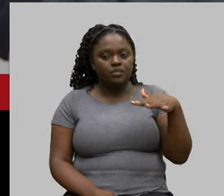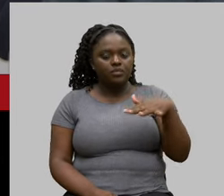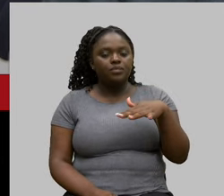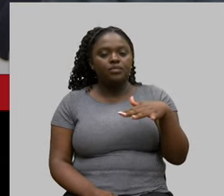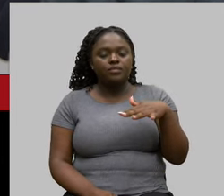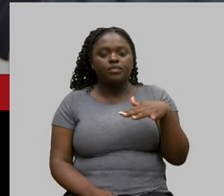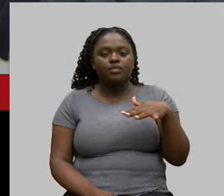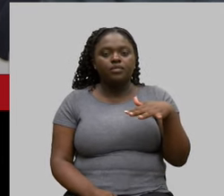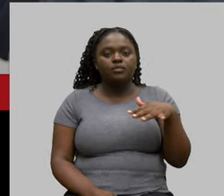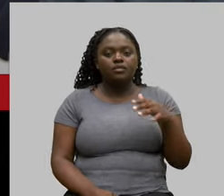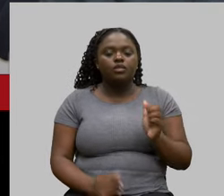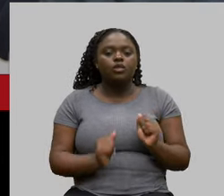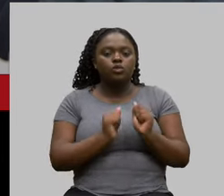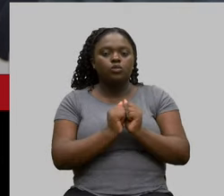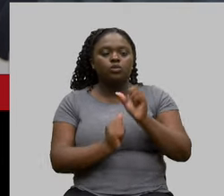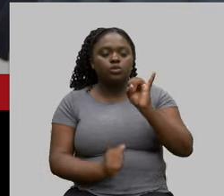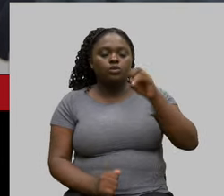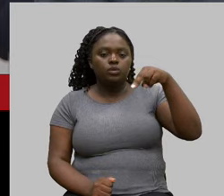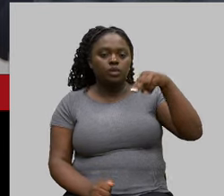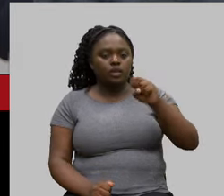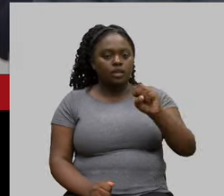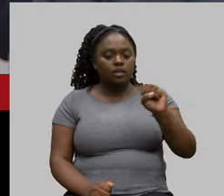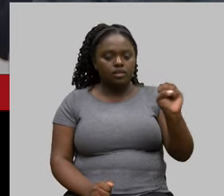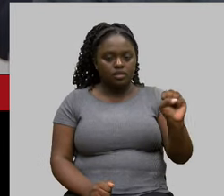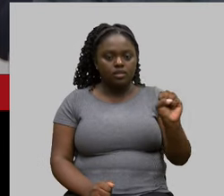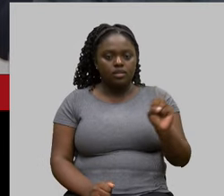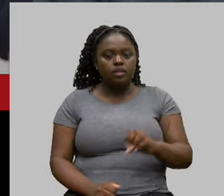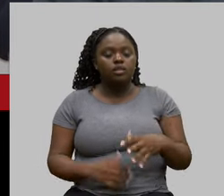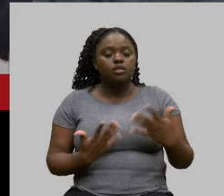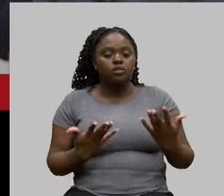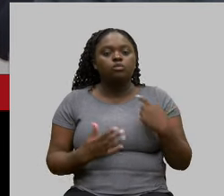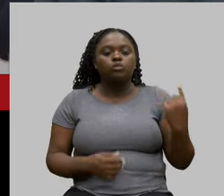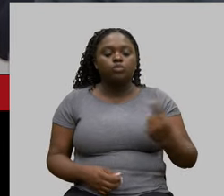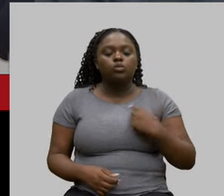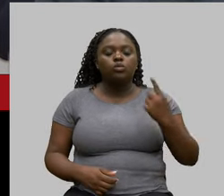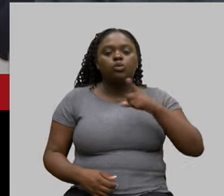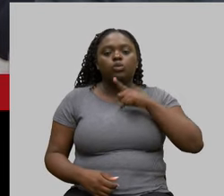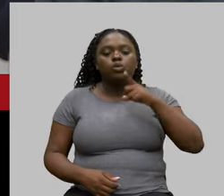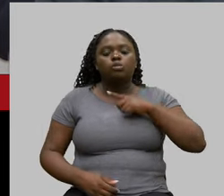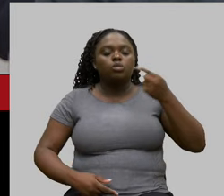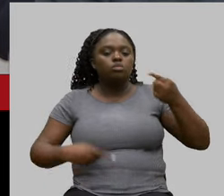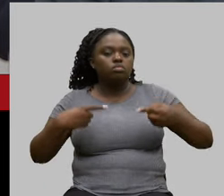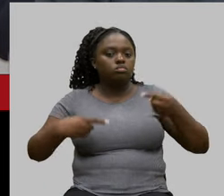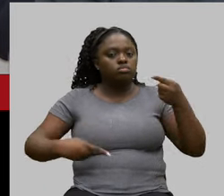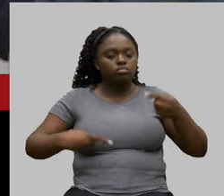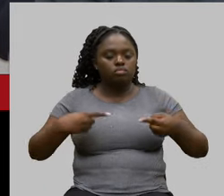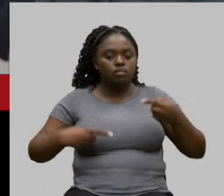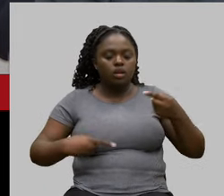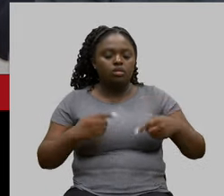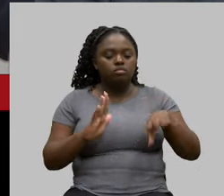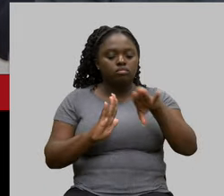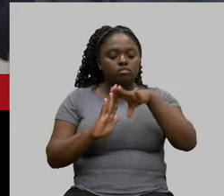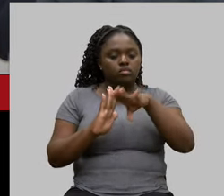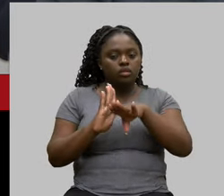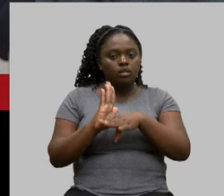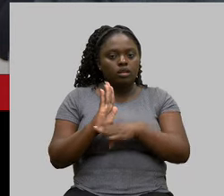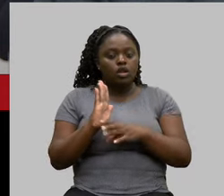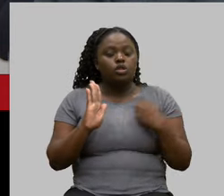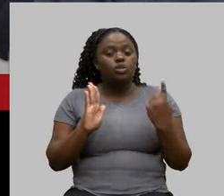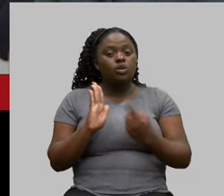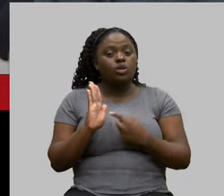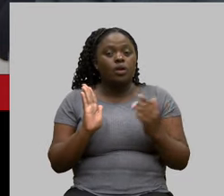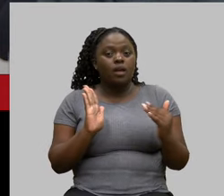ao INSS Então acho que nós temos um debate aqui eh que pela programação nós vamos